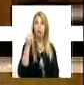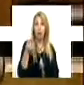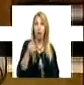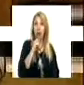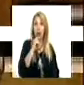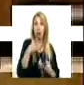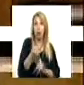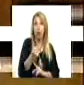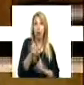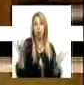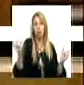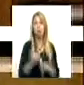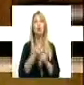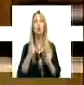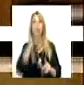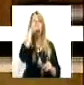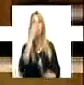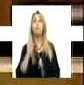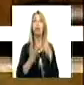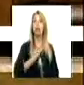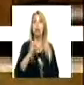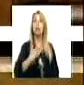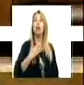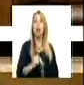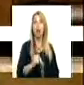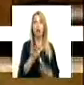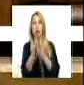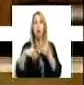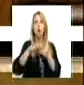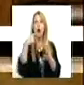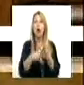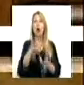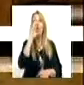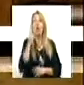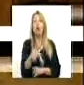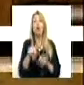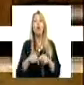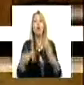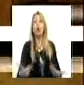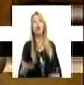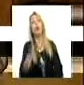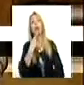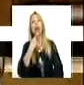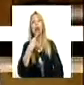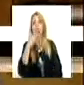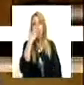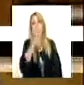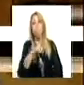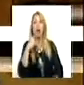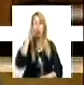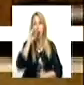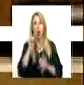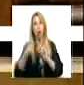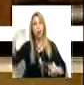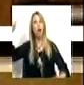o governo PSD-CDS tributou mais os combustíveis, embora falem hoje como se nunca se tivessem lembrado